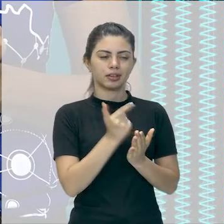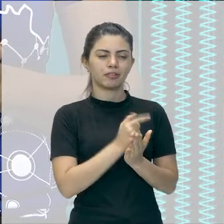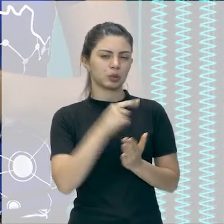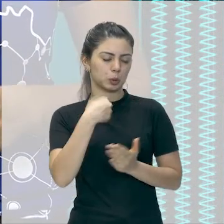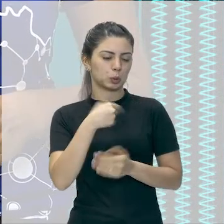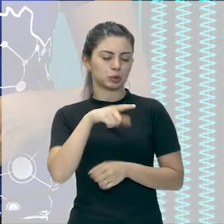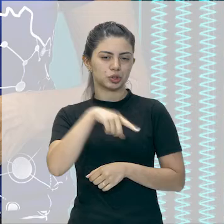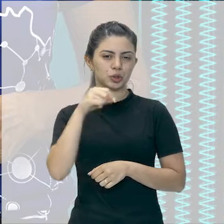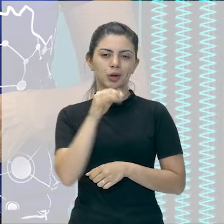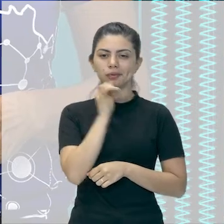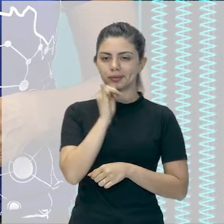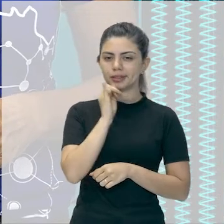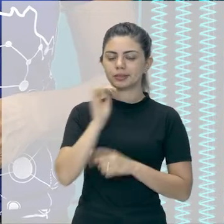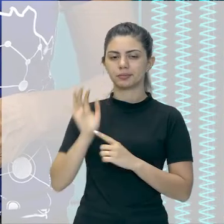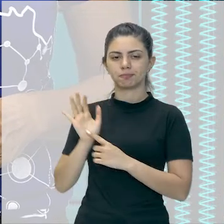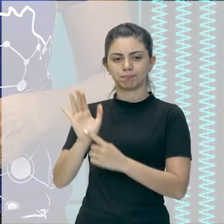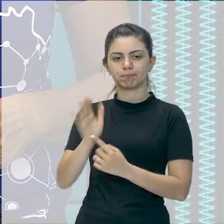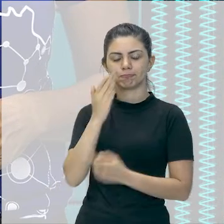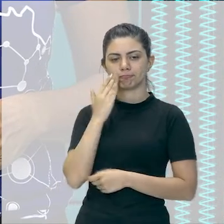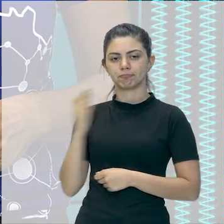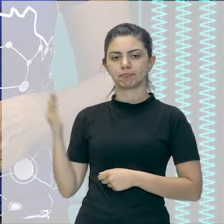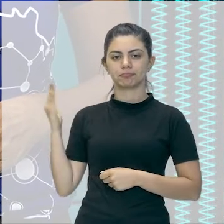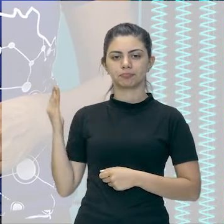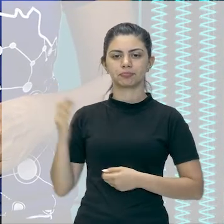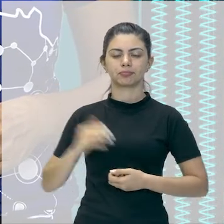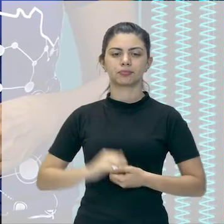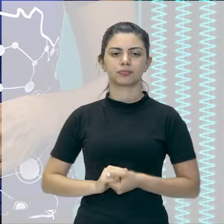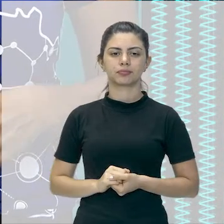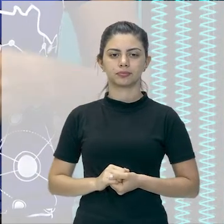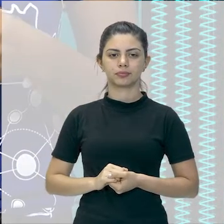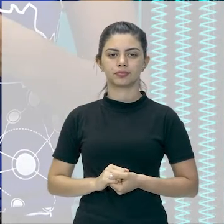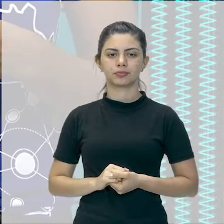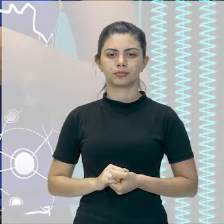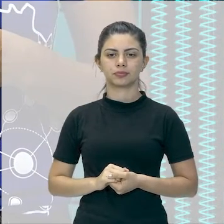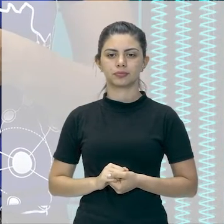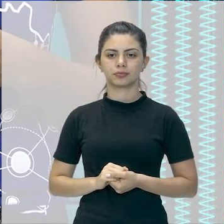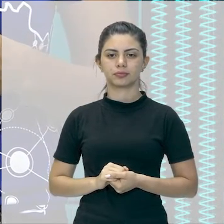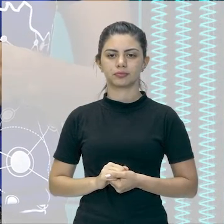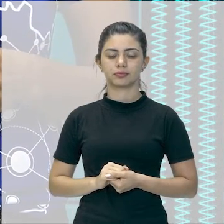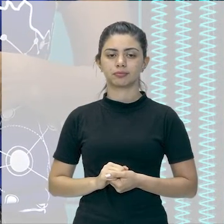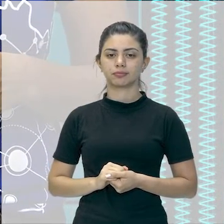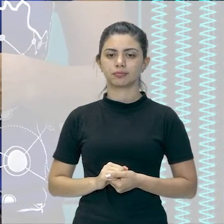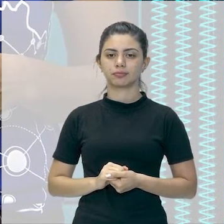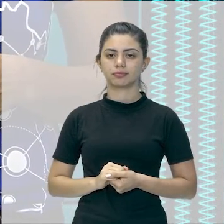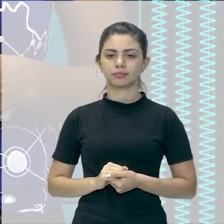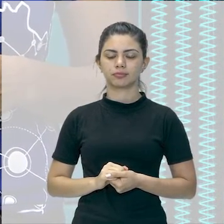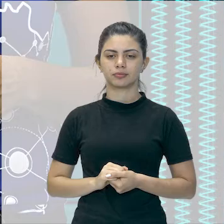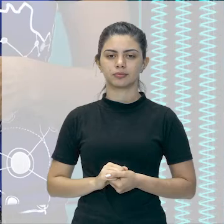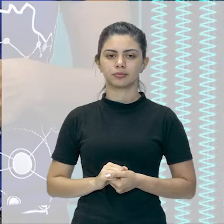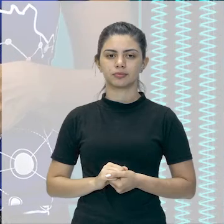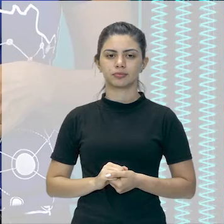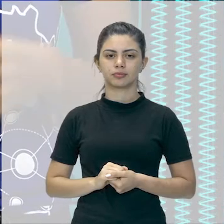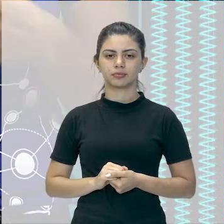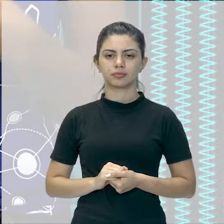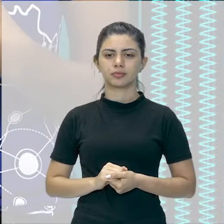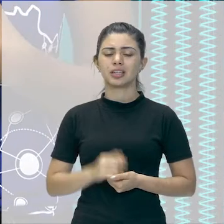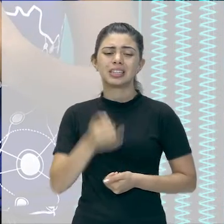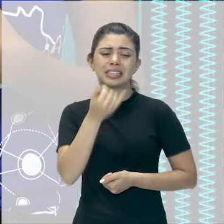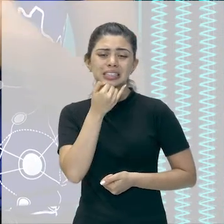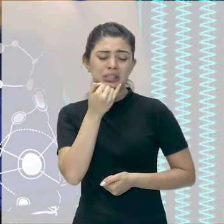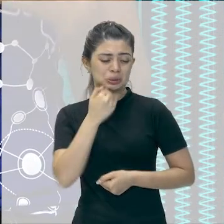para ver os exemplos também. Sorry, I'm late. I didn't want to come. Essa aqui é pesada, ó. Sorry, I'm late. Desculpa,